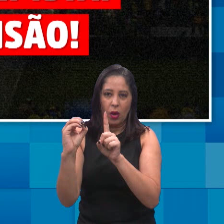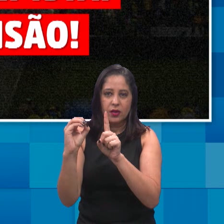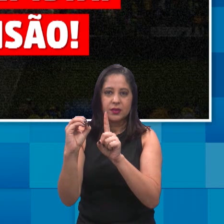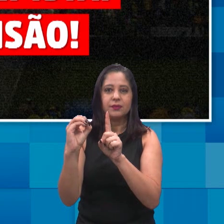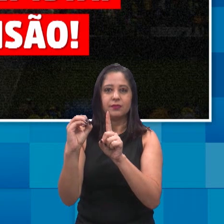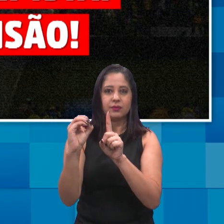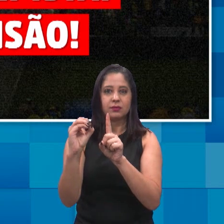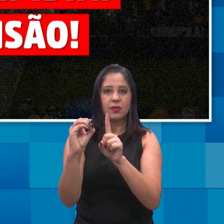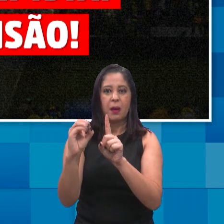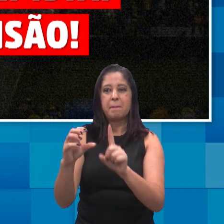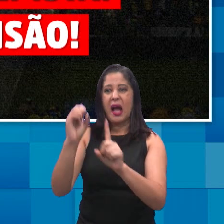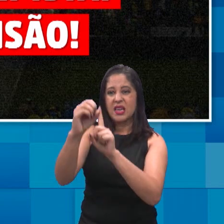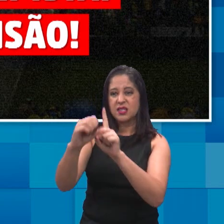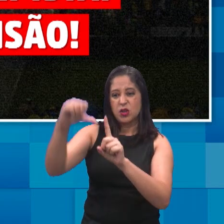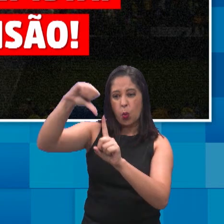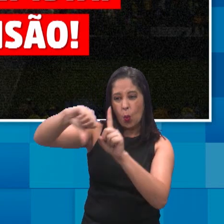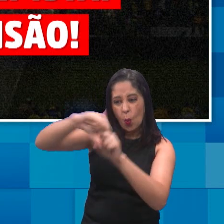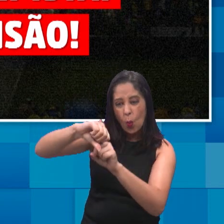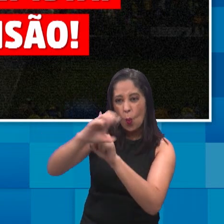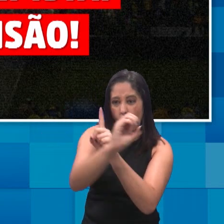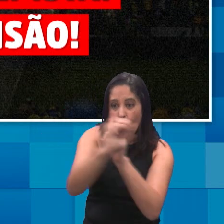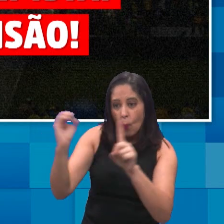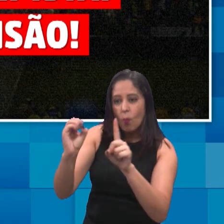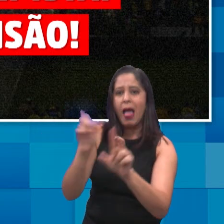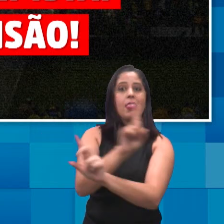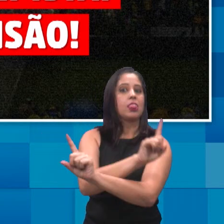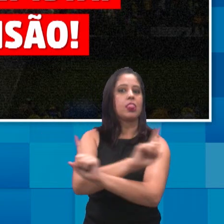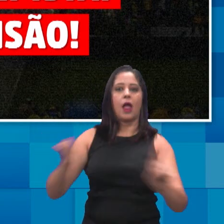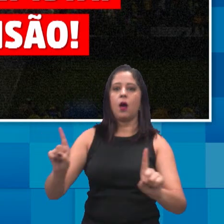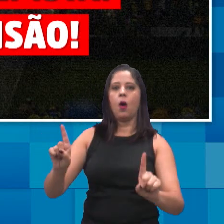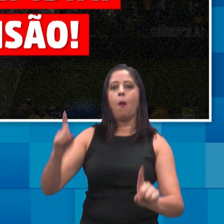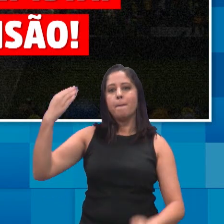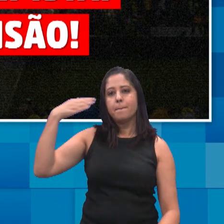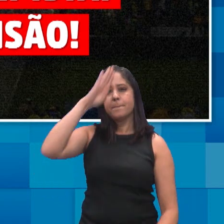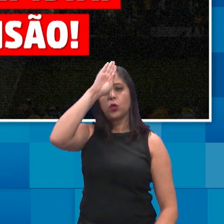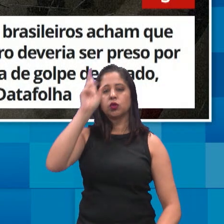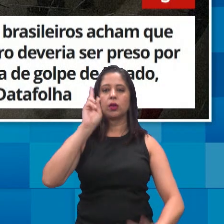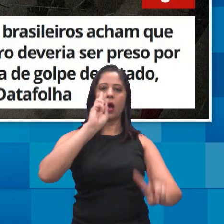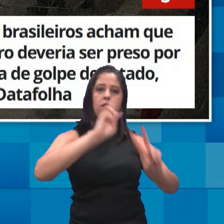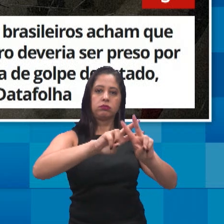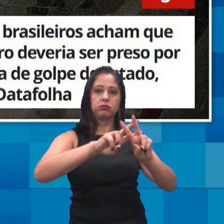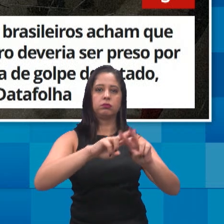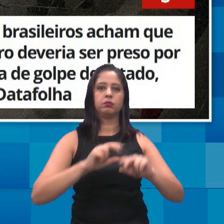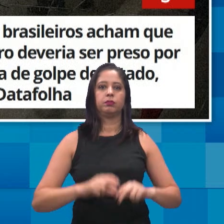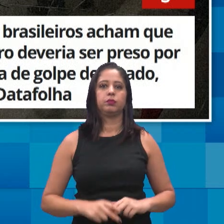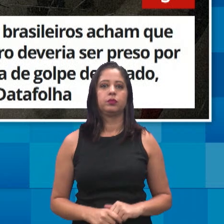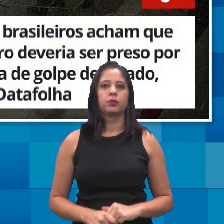Sem anistia para os golpistas, Bolsonaro na prisão.